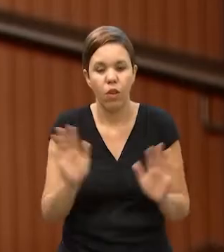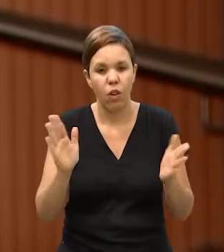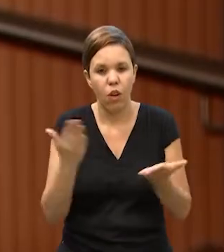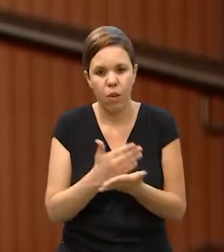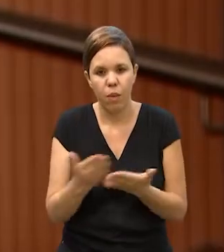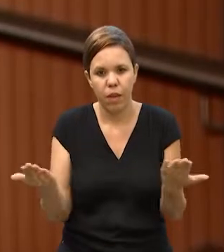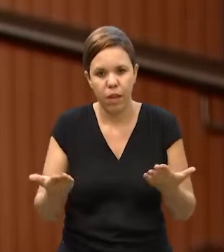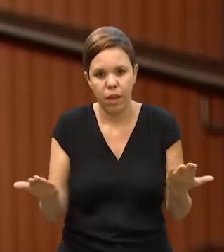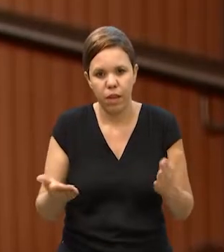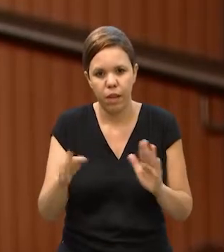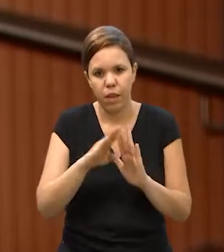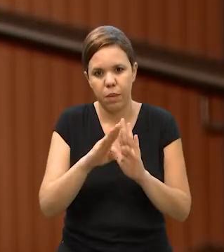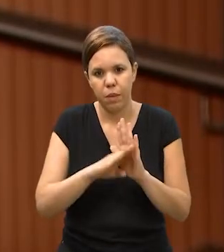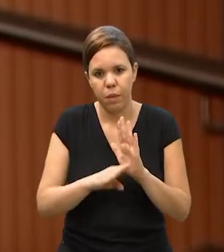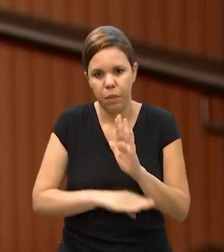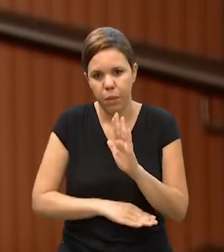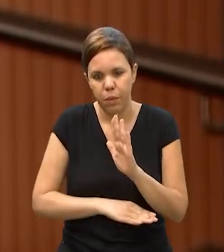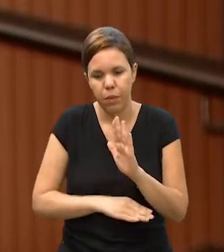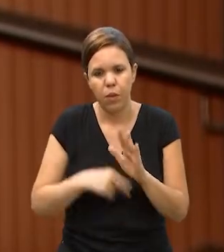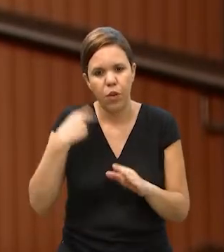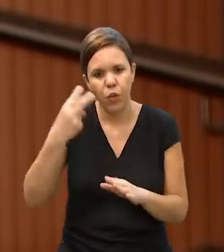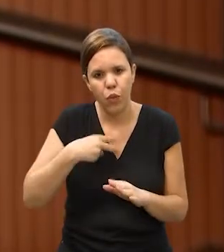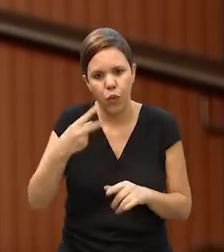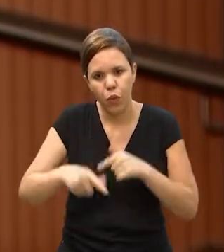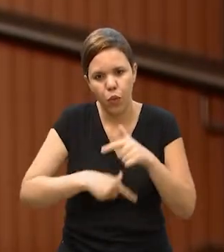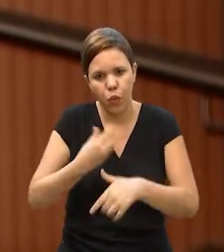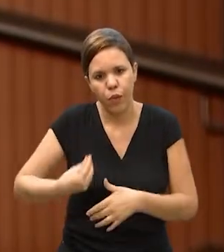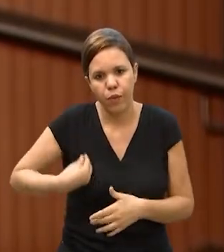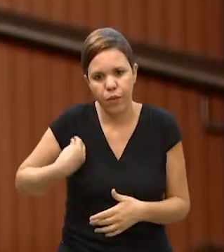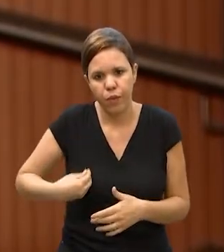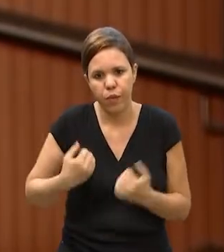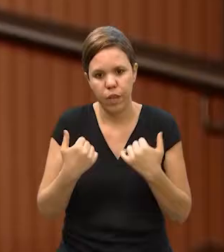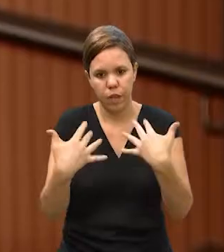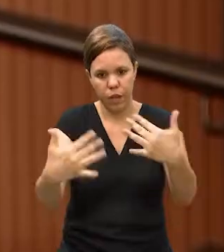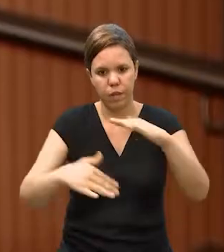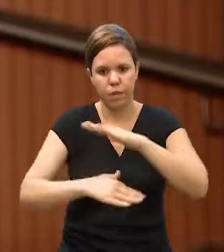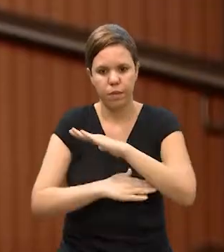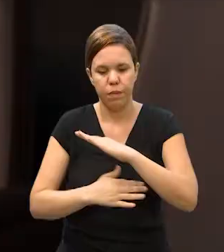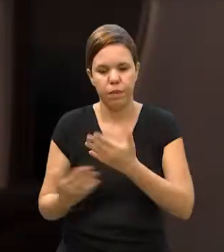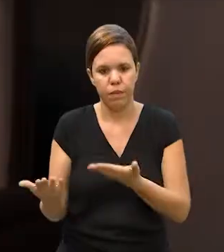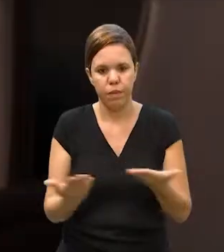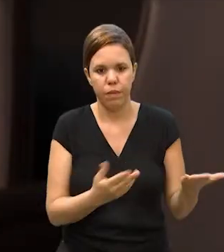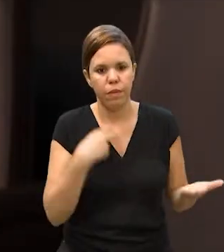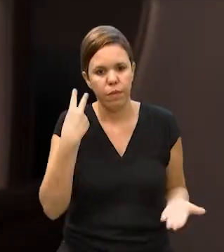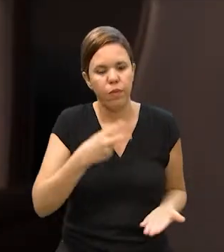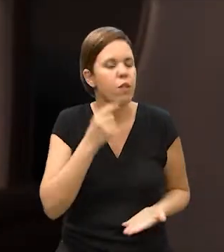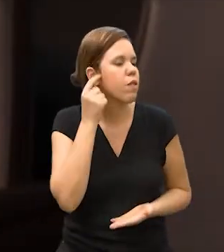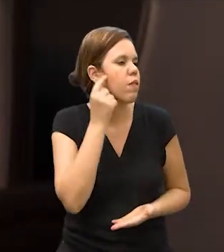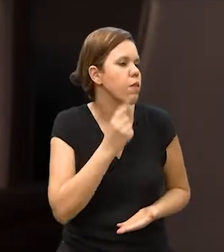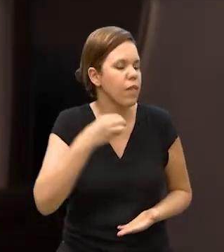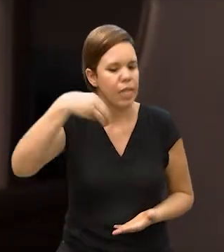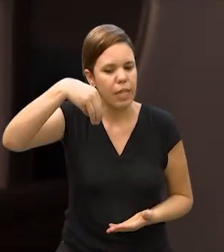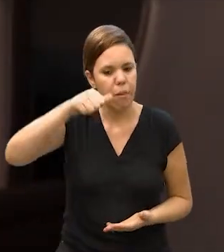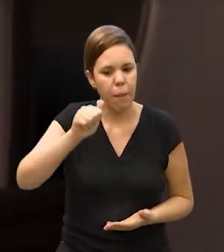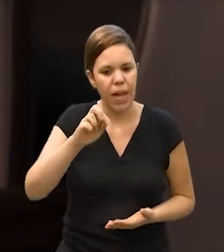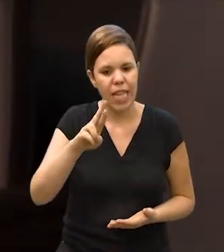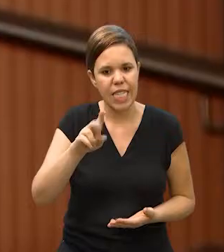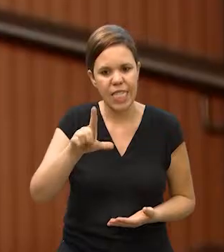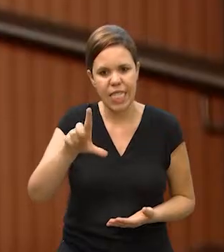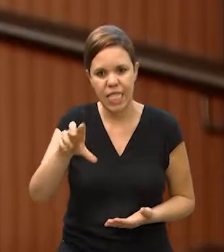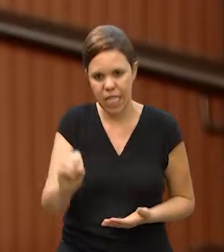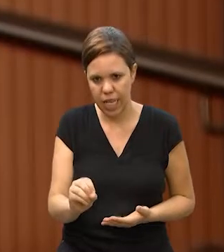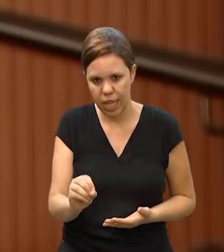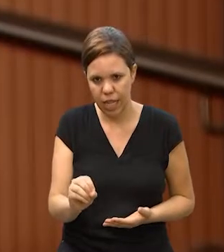Olá, começa agora mais um programa Em Pauta e hoje a gente está aqui no plenário da Câmara recebendo o vereador Marcelo Silva, que aceitou o nosso